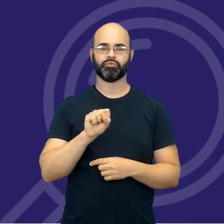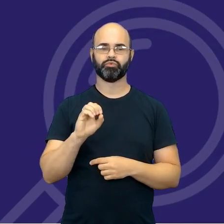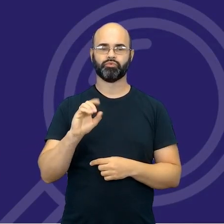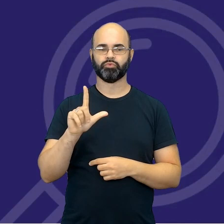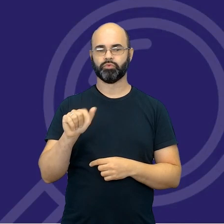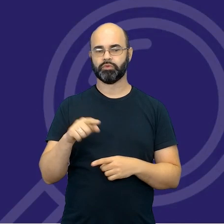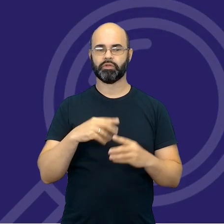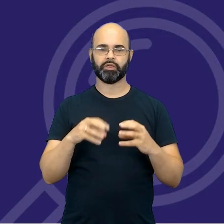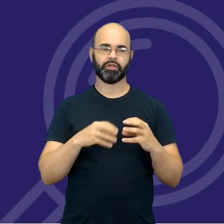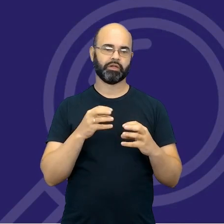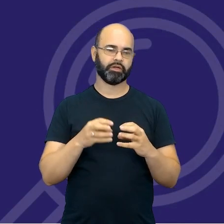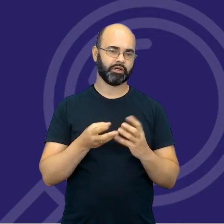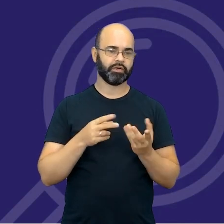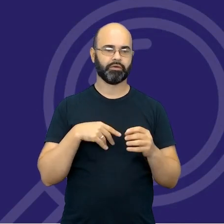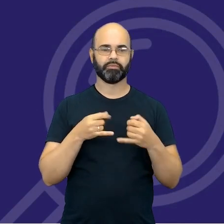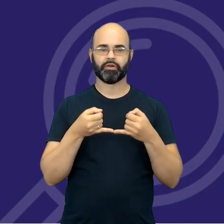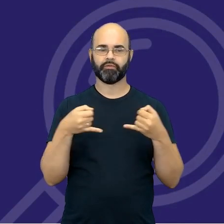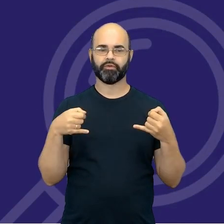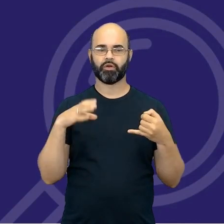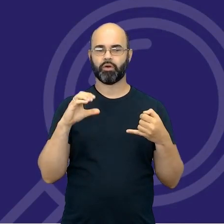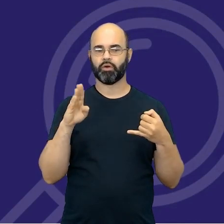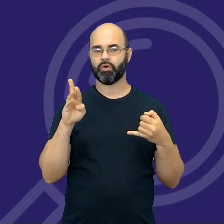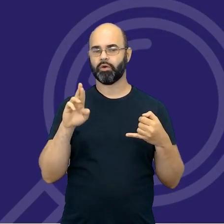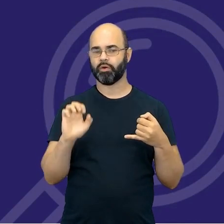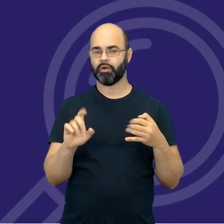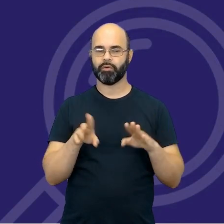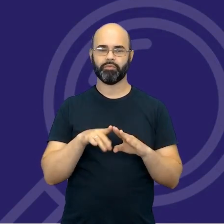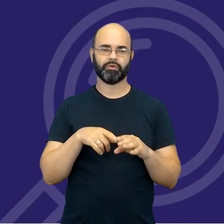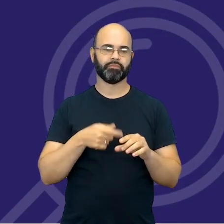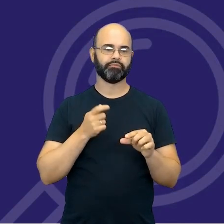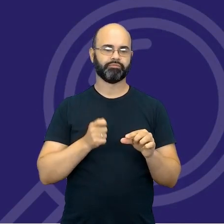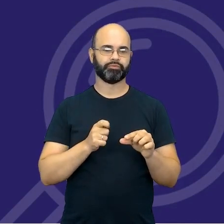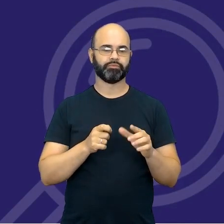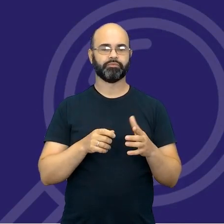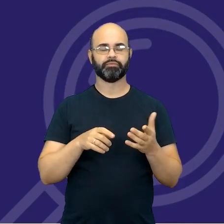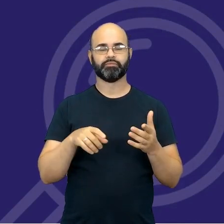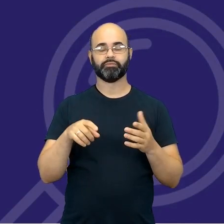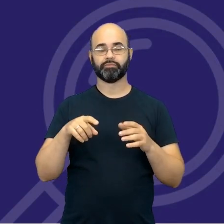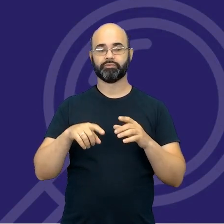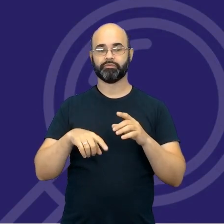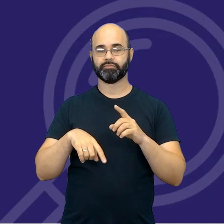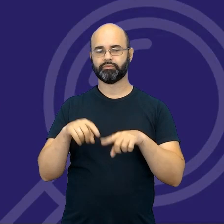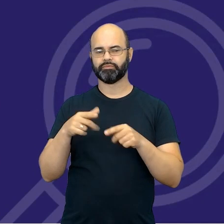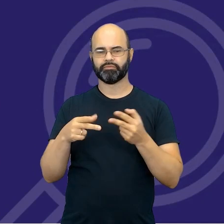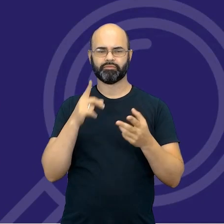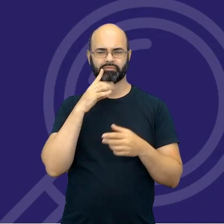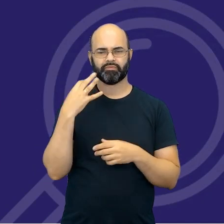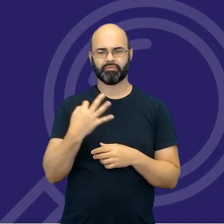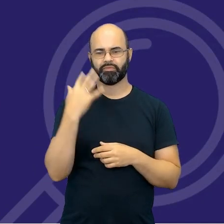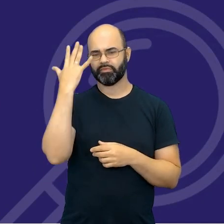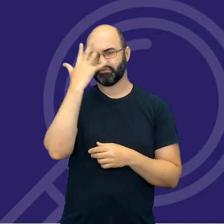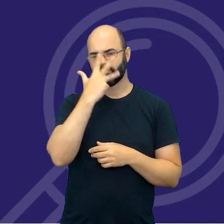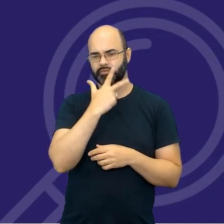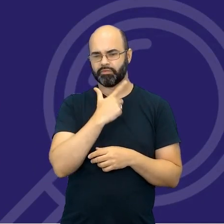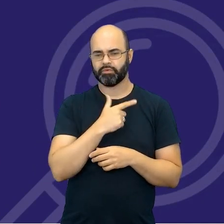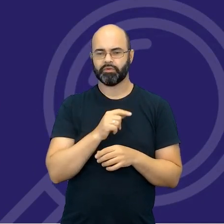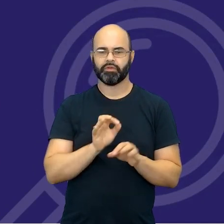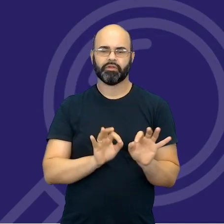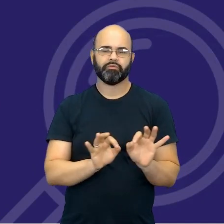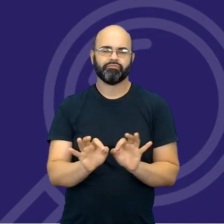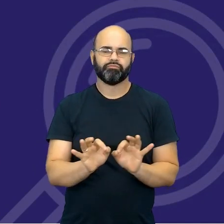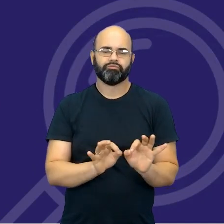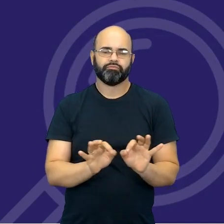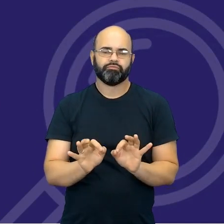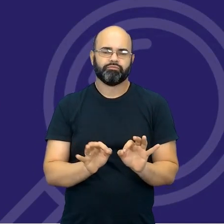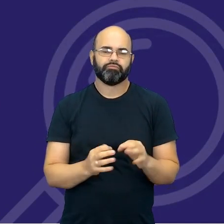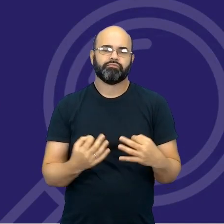uma dica que eu dou, assim, né, para trabalhar com imã, é claro que ele não vai ser bonitinho ali para trabalhar como a gente